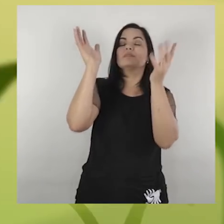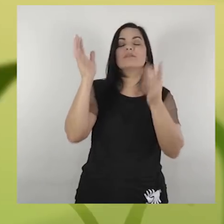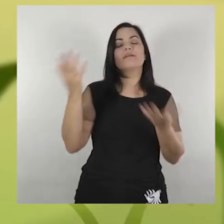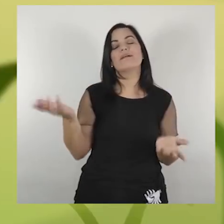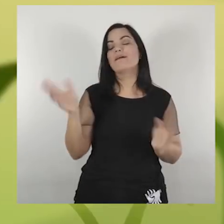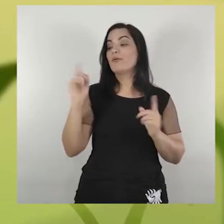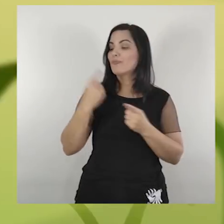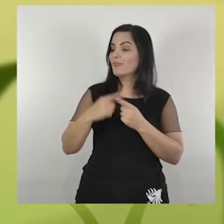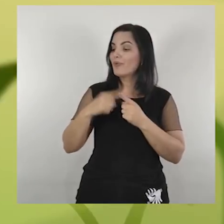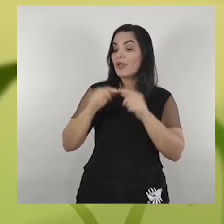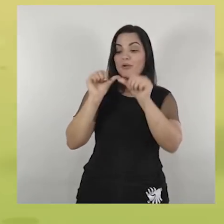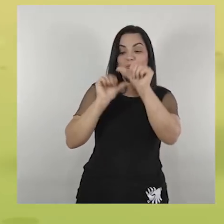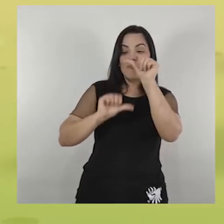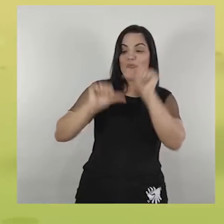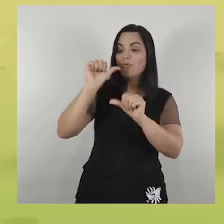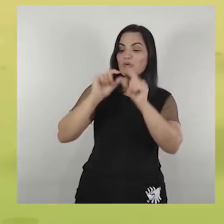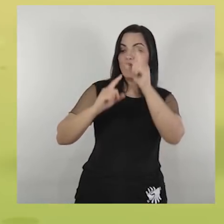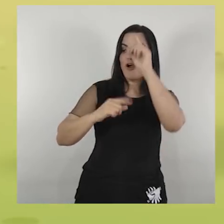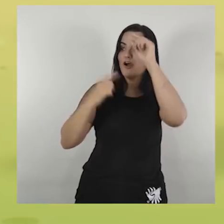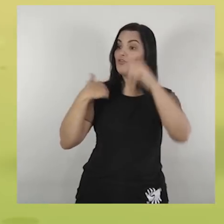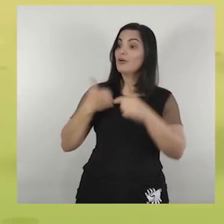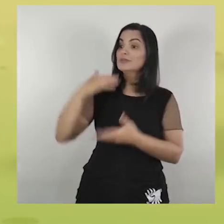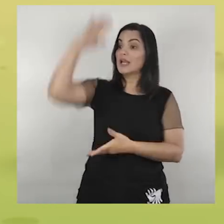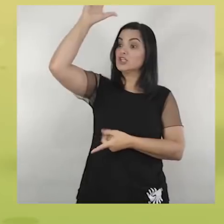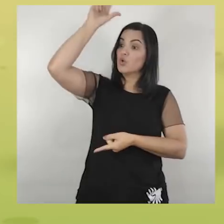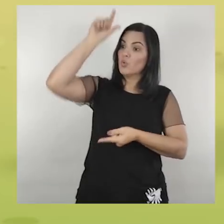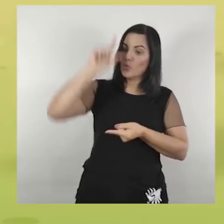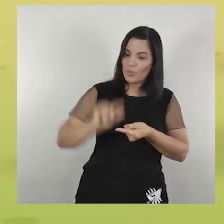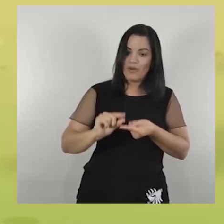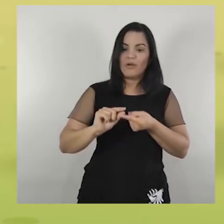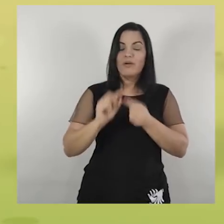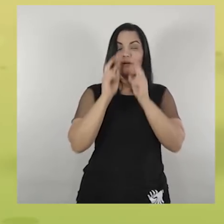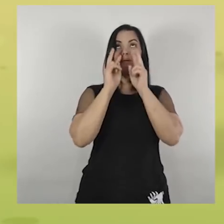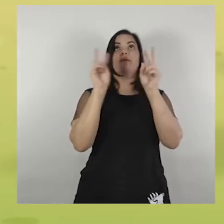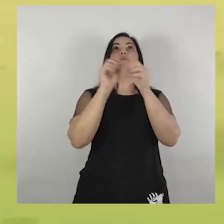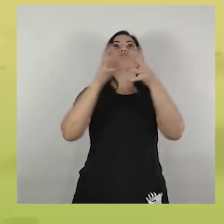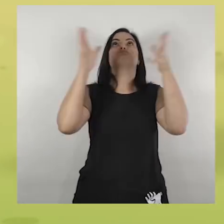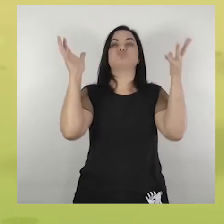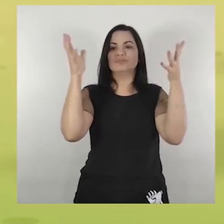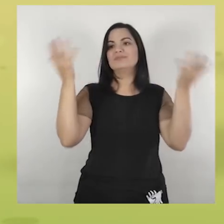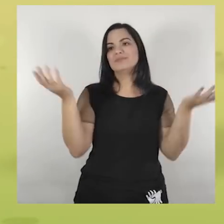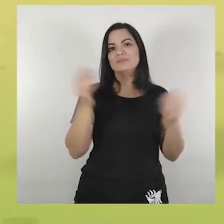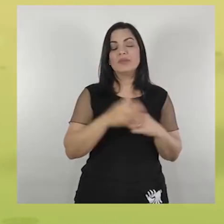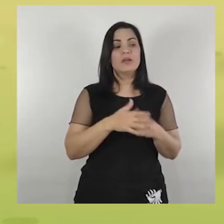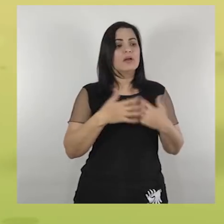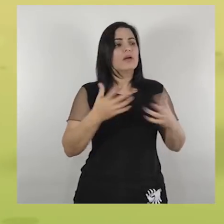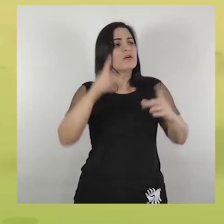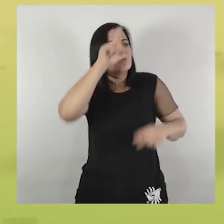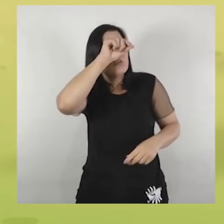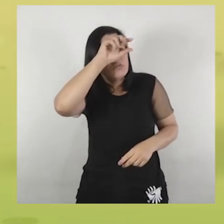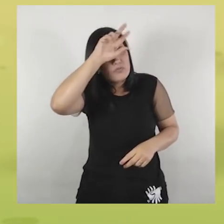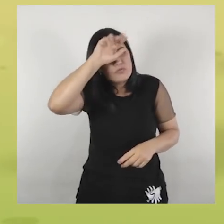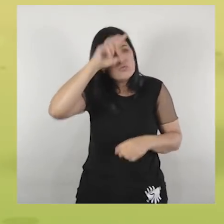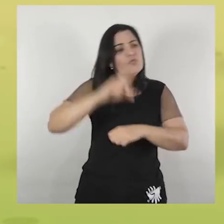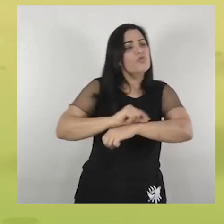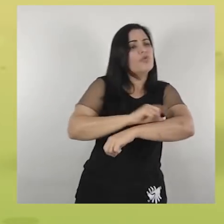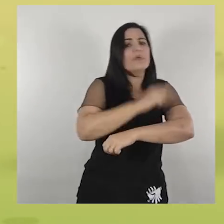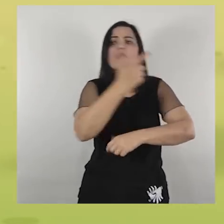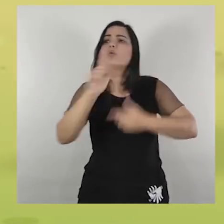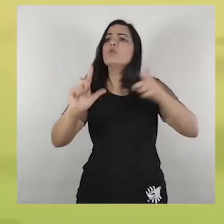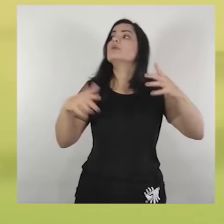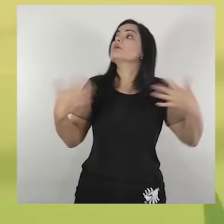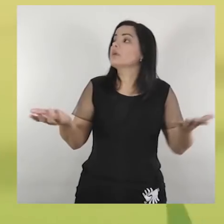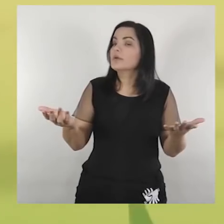grande pra gente que é formiga. Ué, mas cadê as outras formigas? Ei, olha o que eu